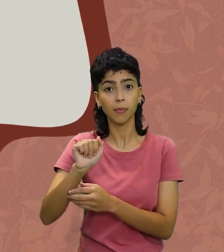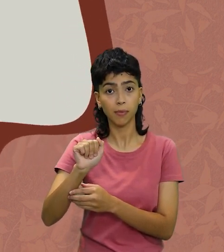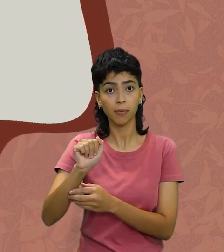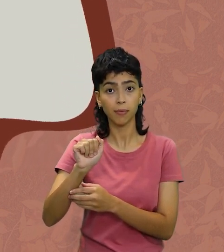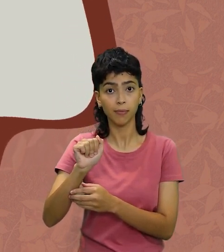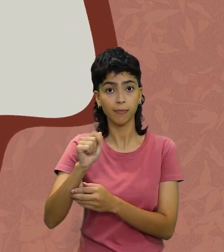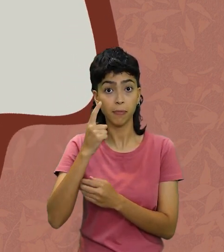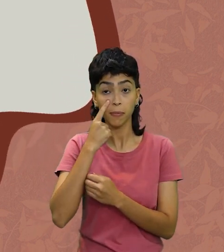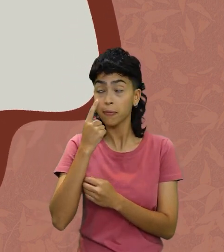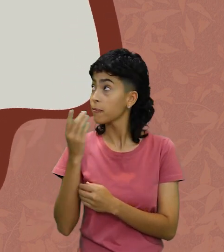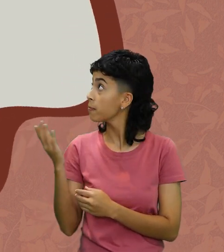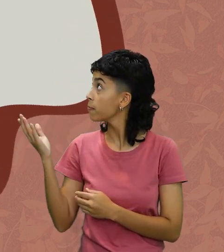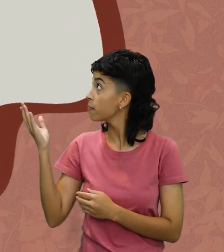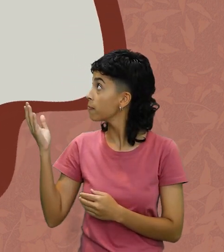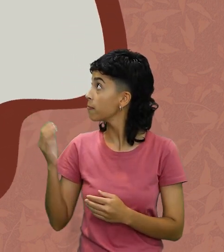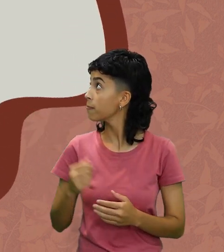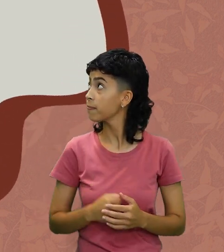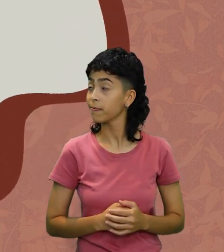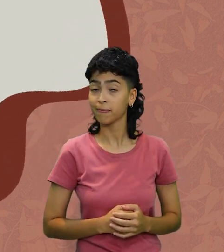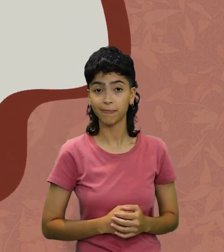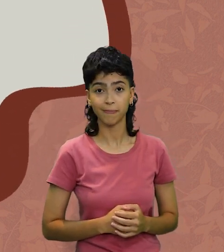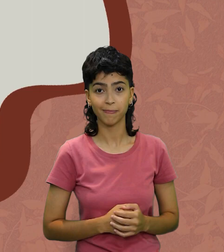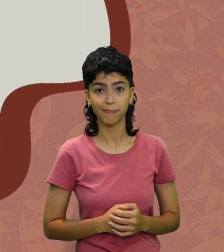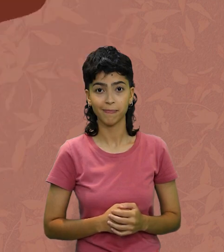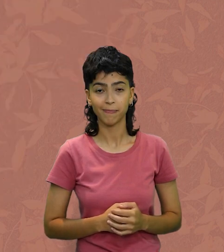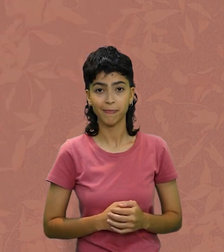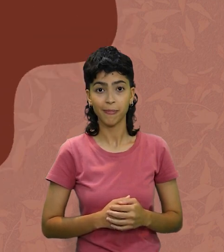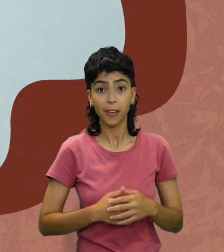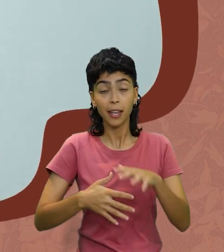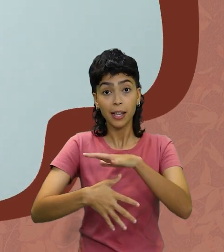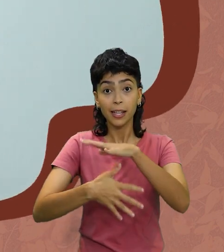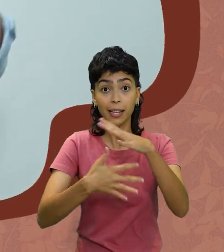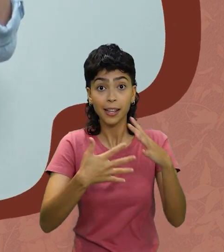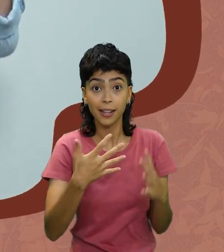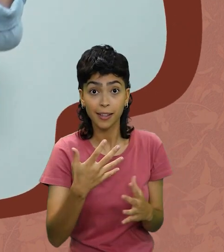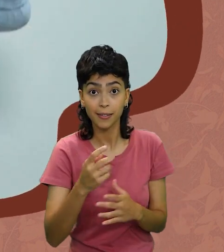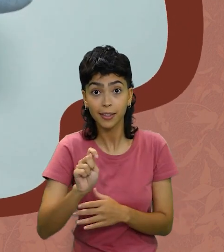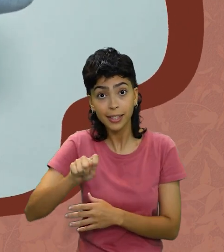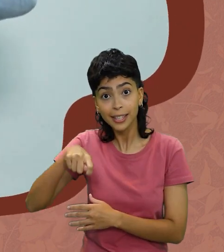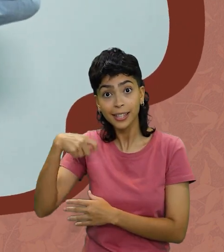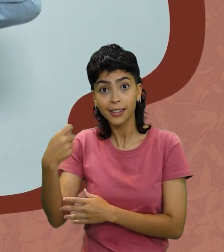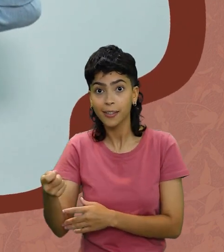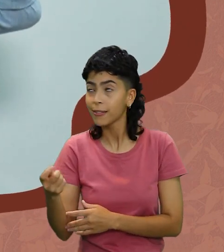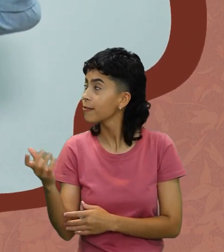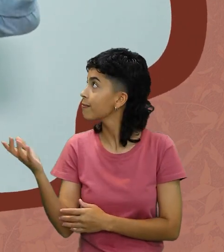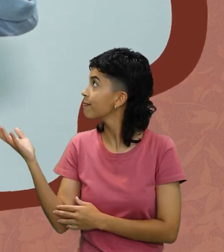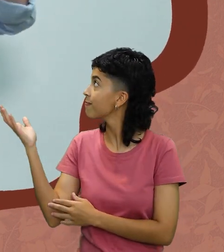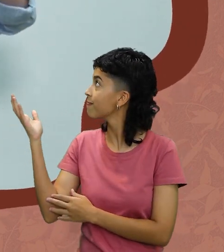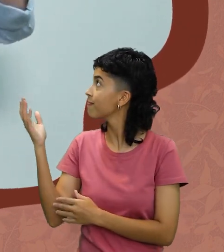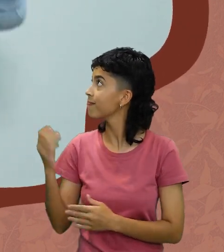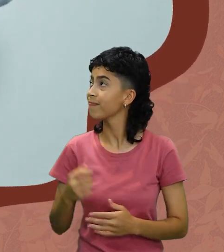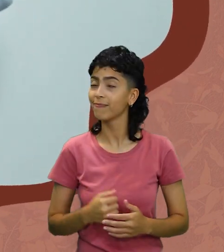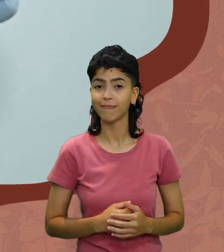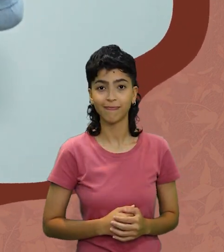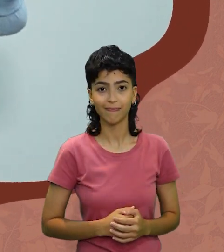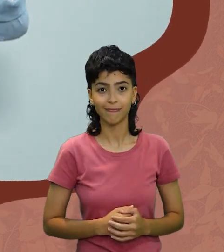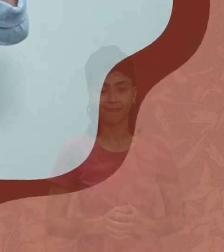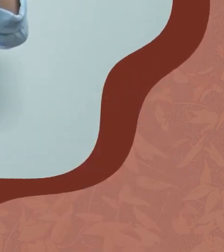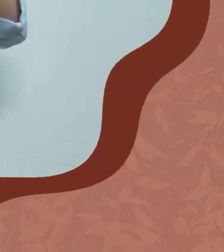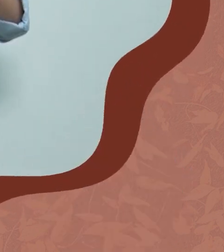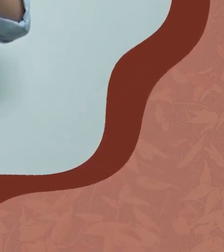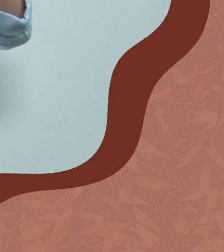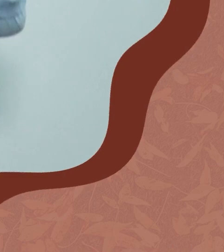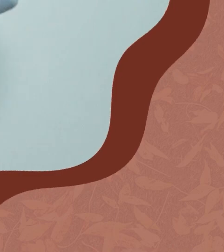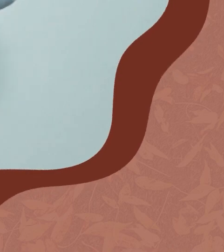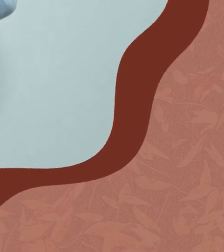L-E-O-A. Leoa! Leoa! Na língua dos sinais é assim. Com as duas mãos abertas na frente do